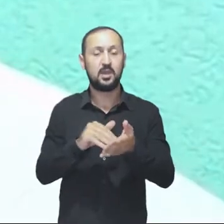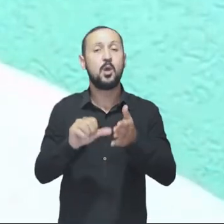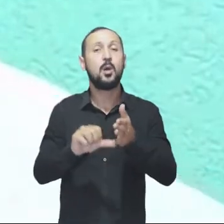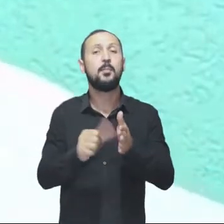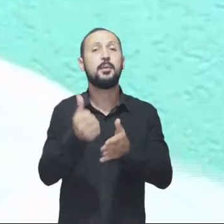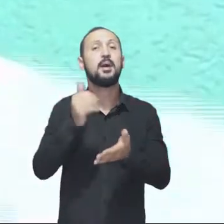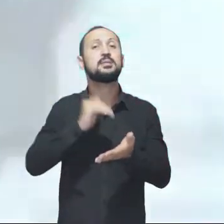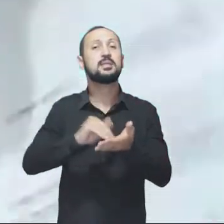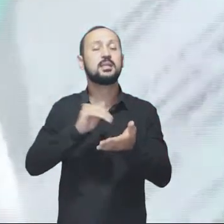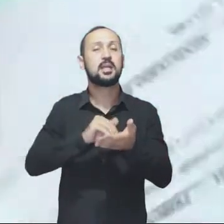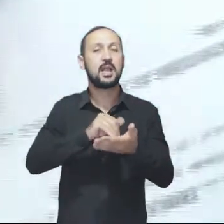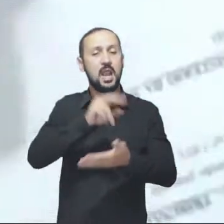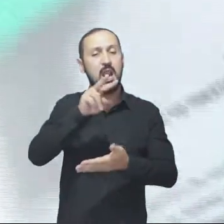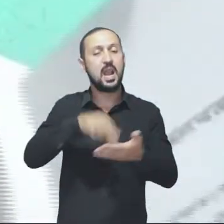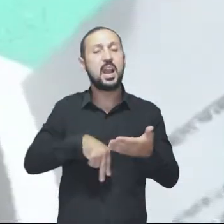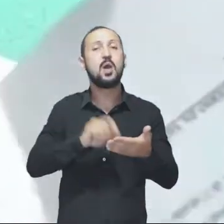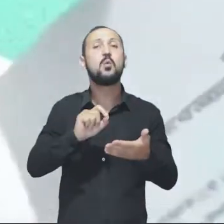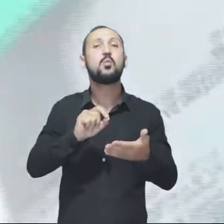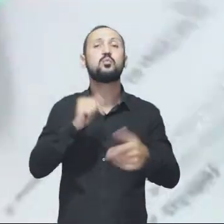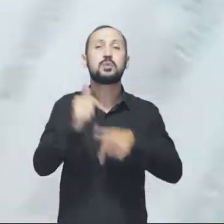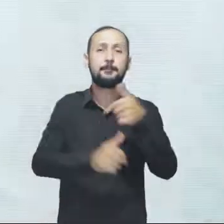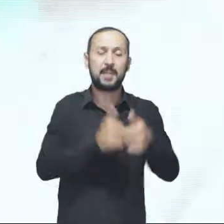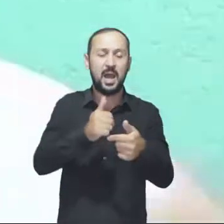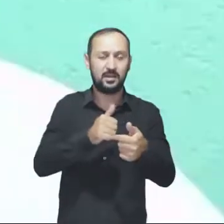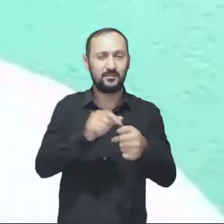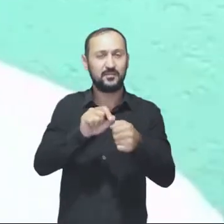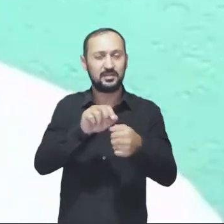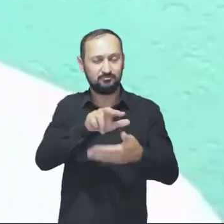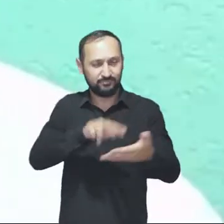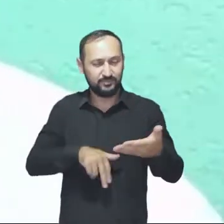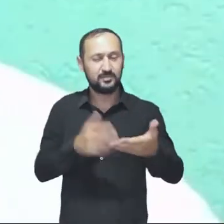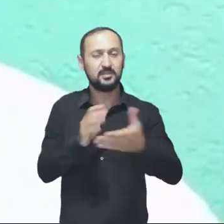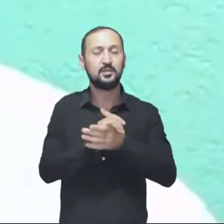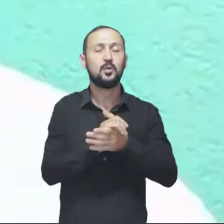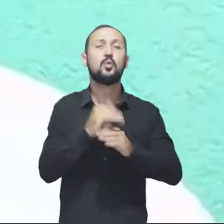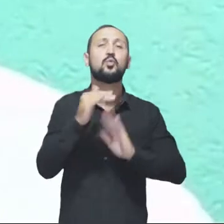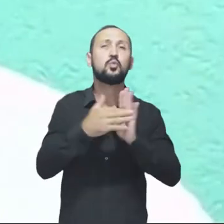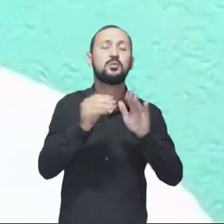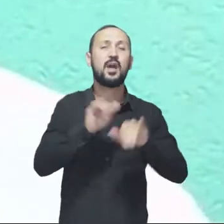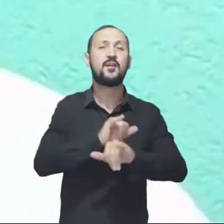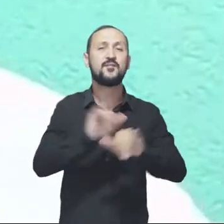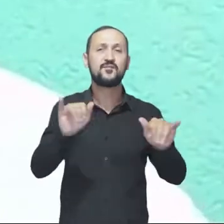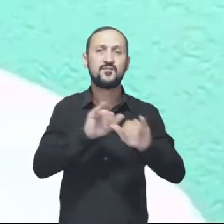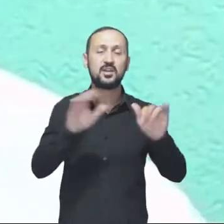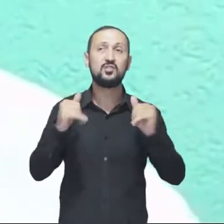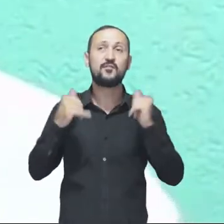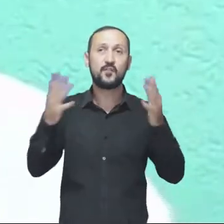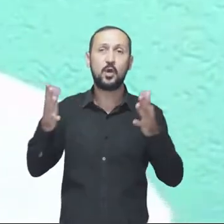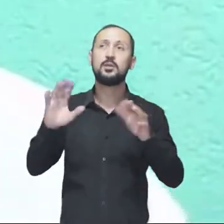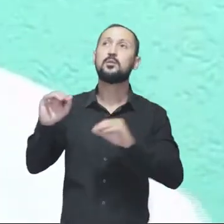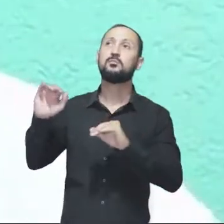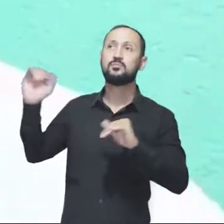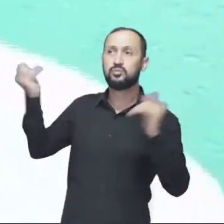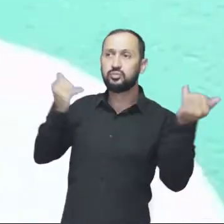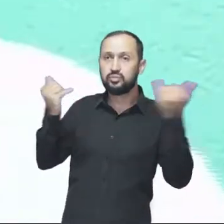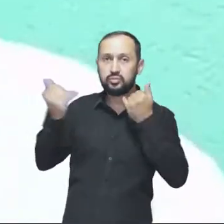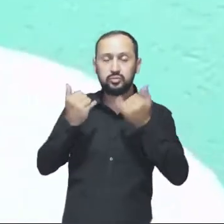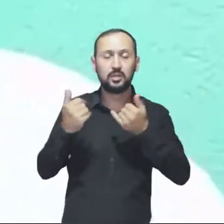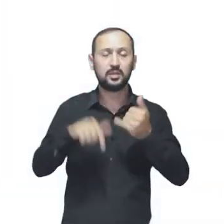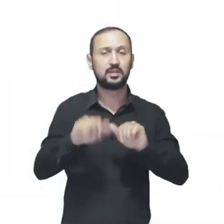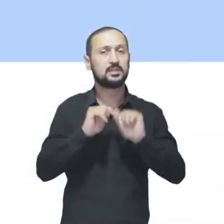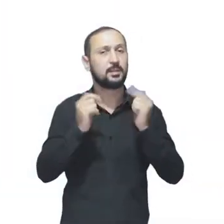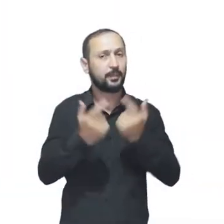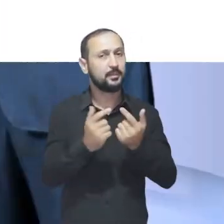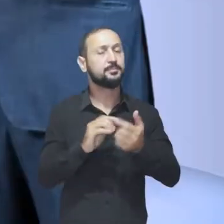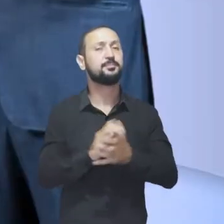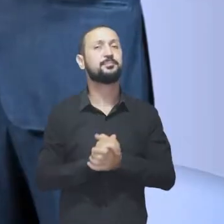os comunicados externos que chegaram à casa. E depois disso, Ana, a íntegra do texto, com essa mensagem a que você se referiu, e com